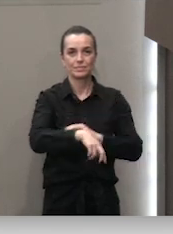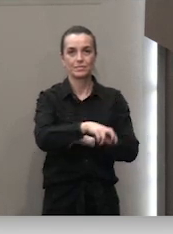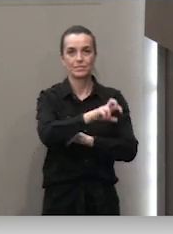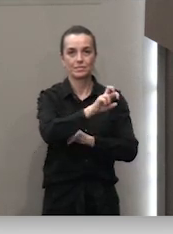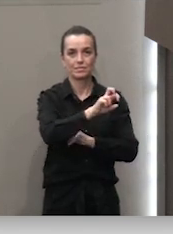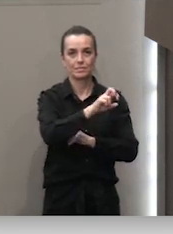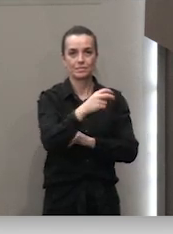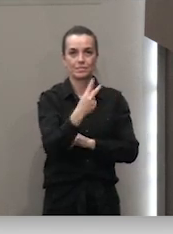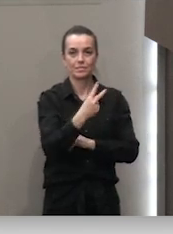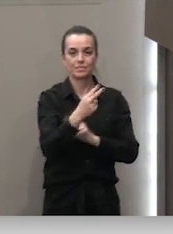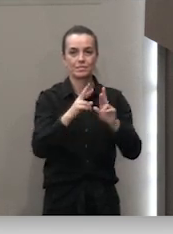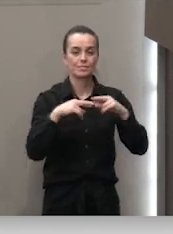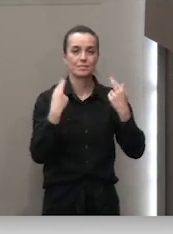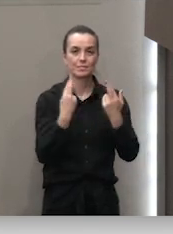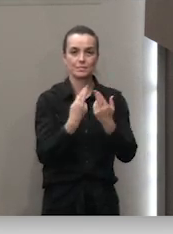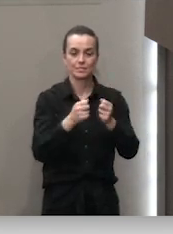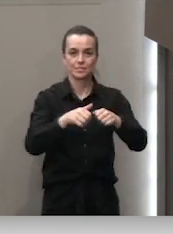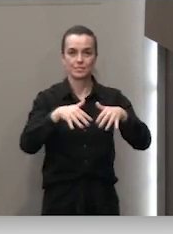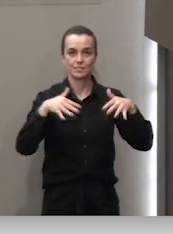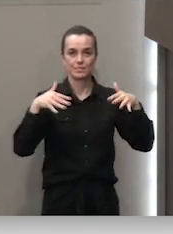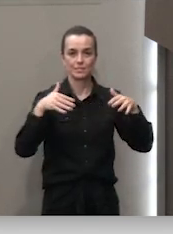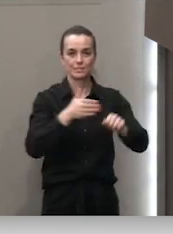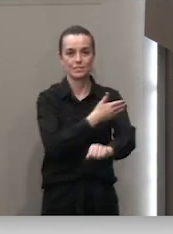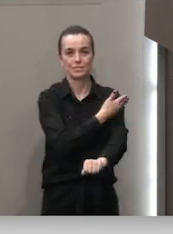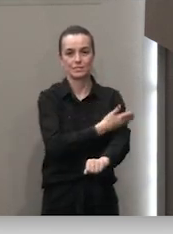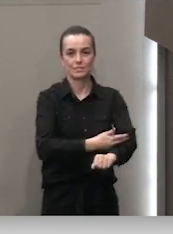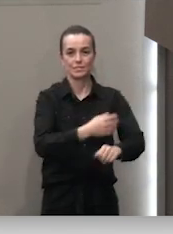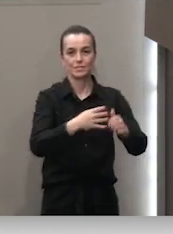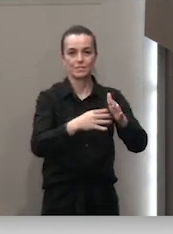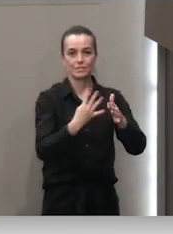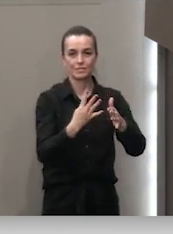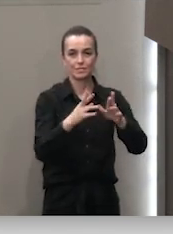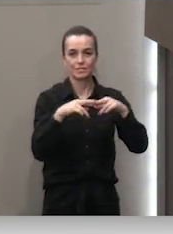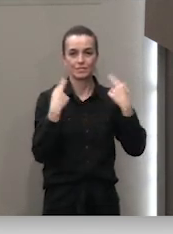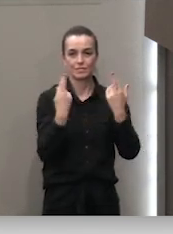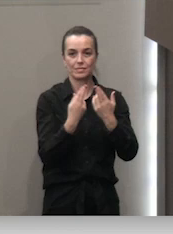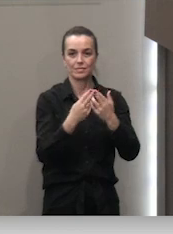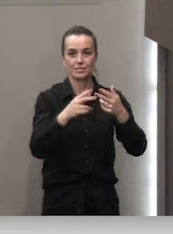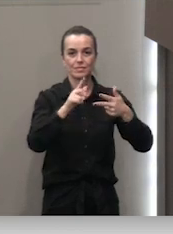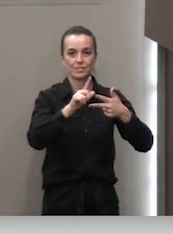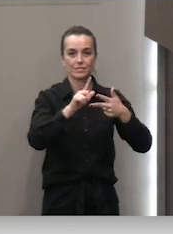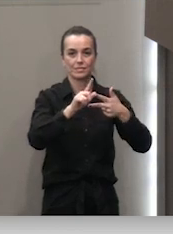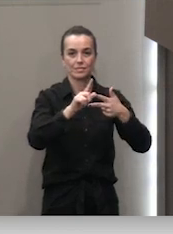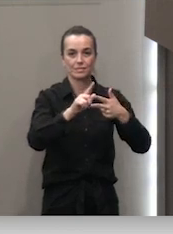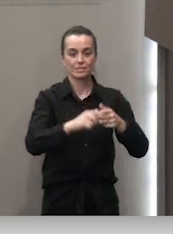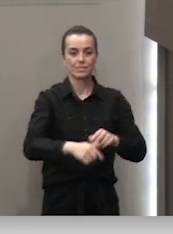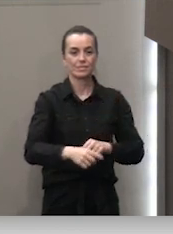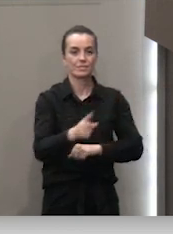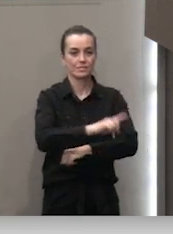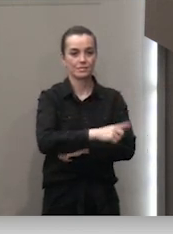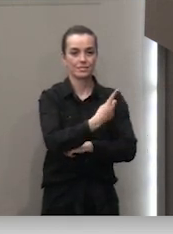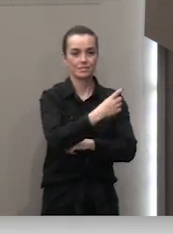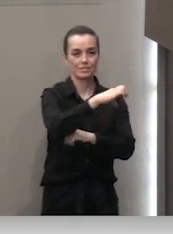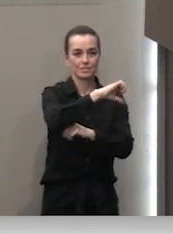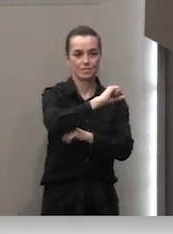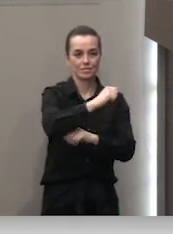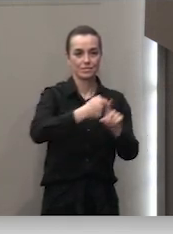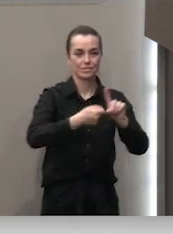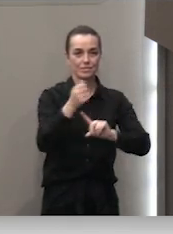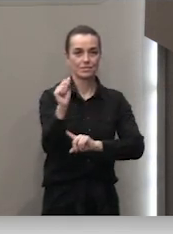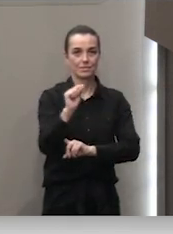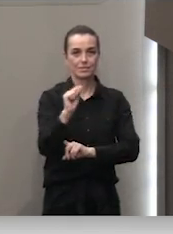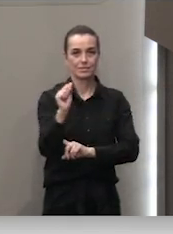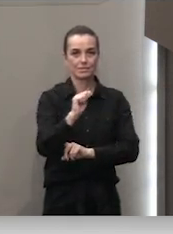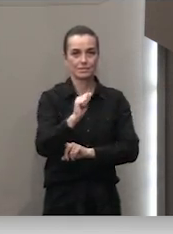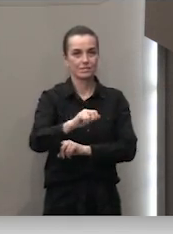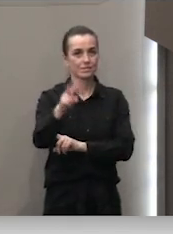52ª reunião plenária ordinária da 4ª sessão legislativa. 19 de agosto de 2024,